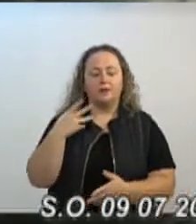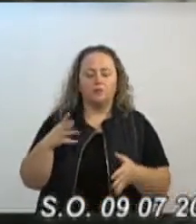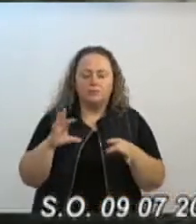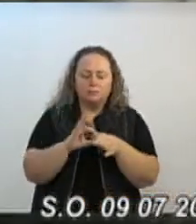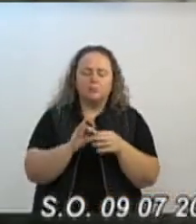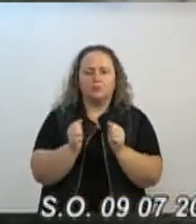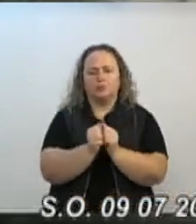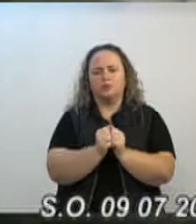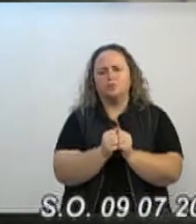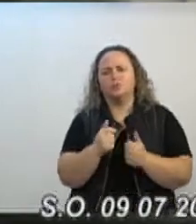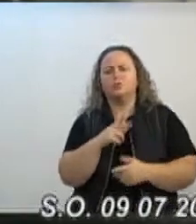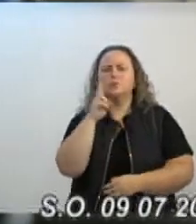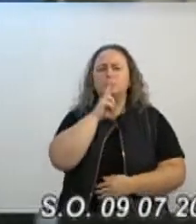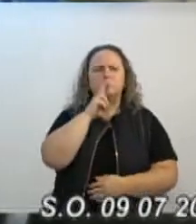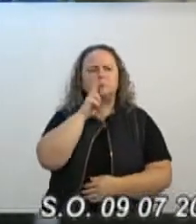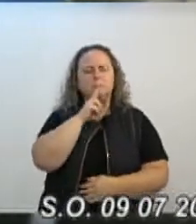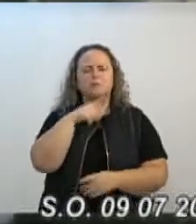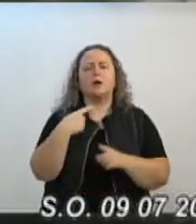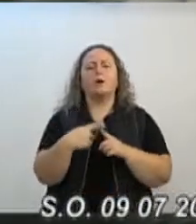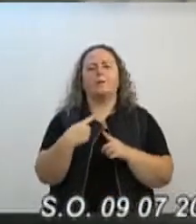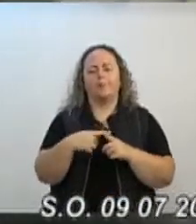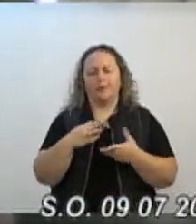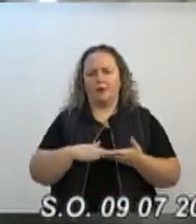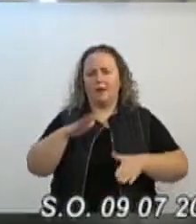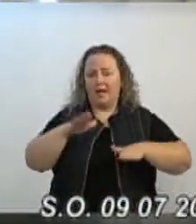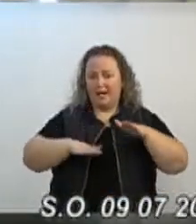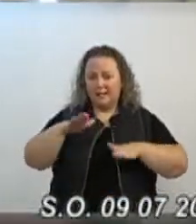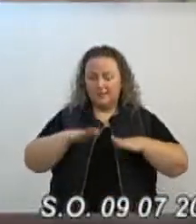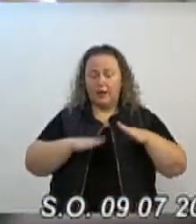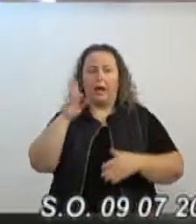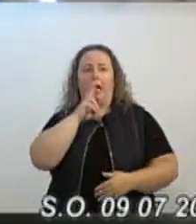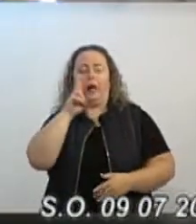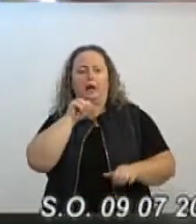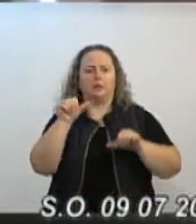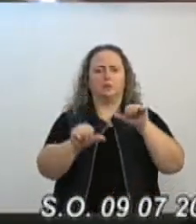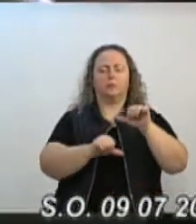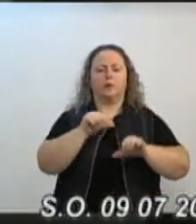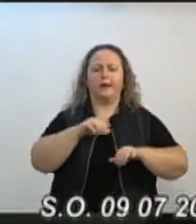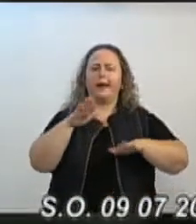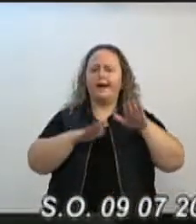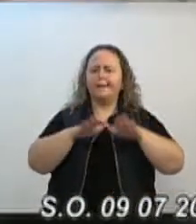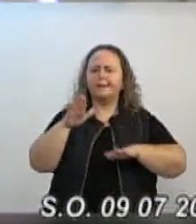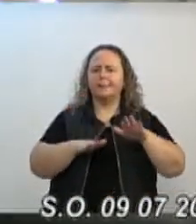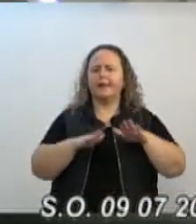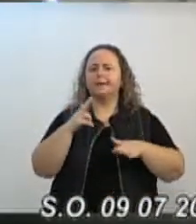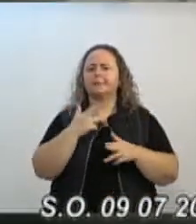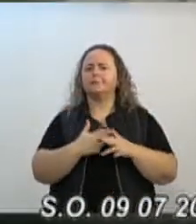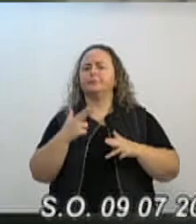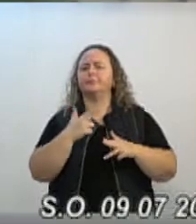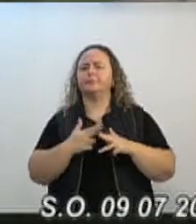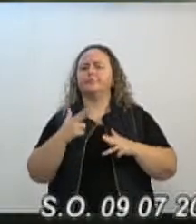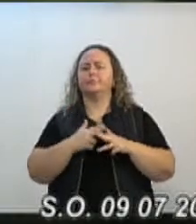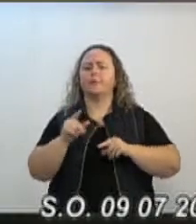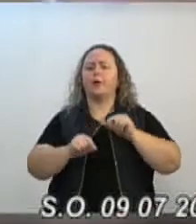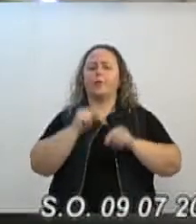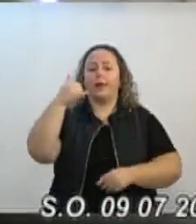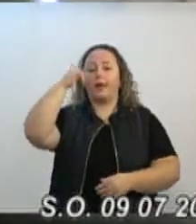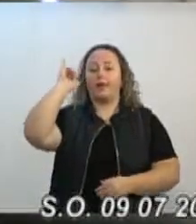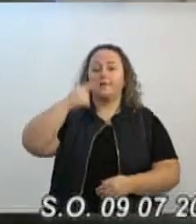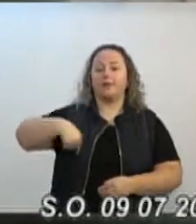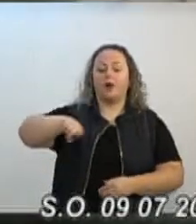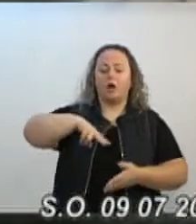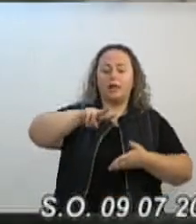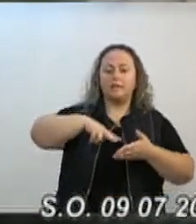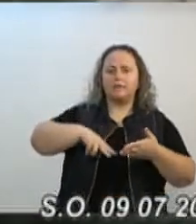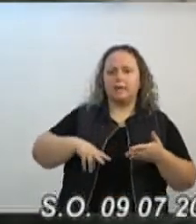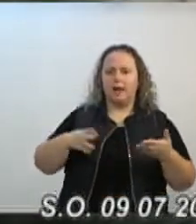do urgentíssimo, é porque muitas vezes essa questão do urgentíssimo, além de ser uma fuga realmente para que a gente não faça, não tenha pressão popular